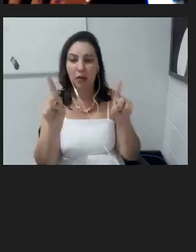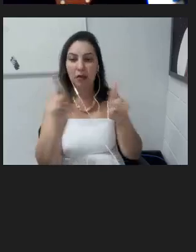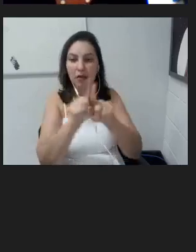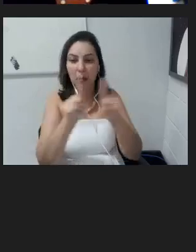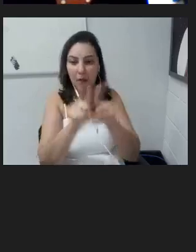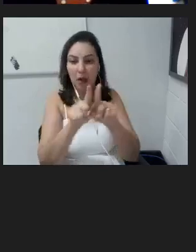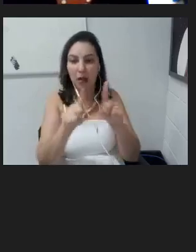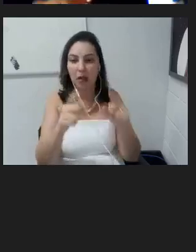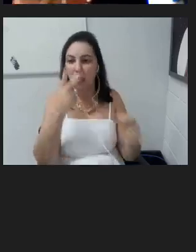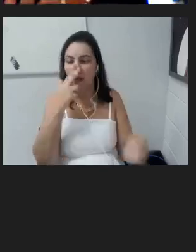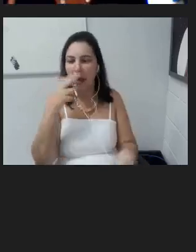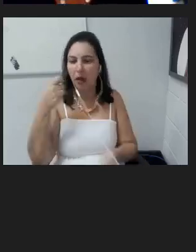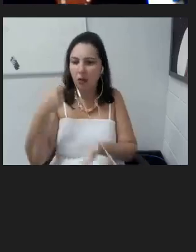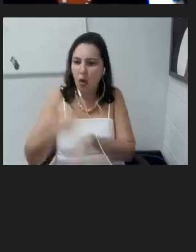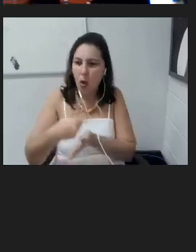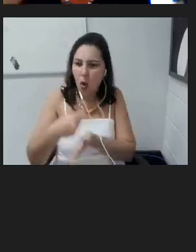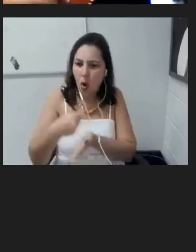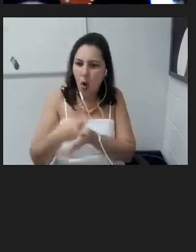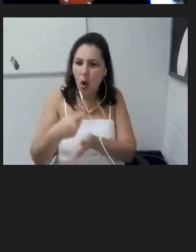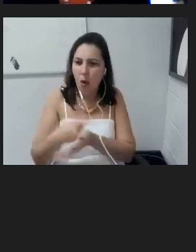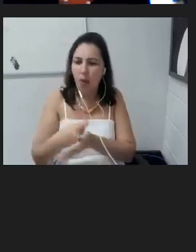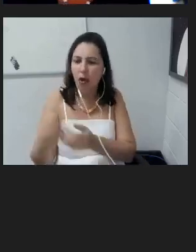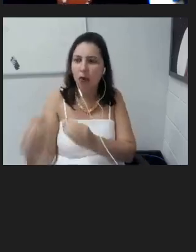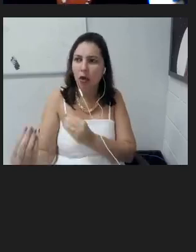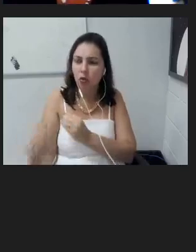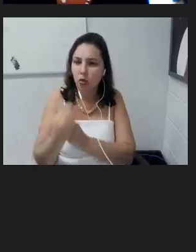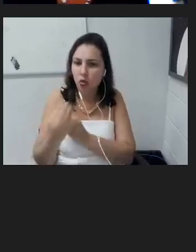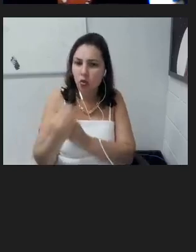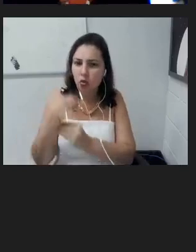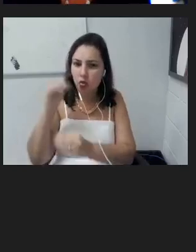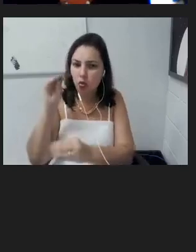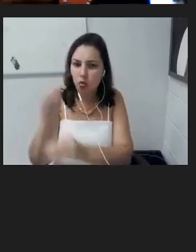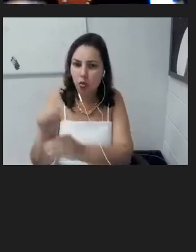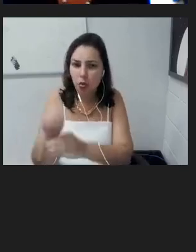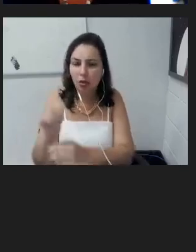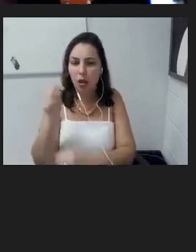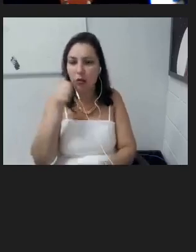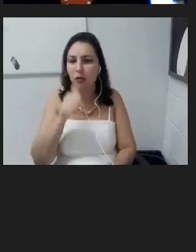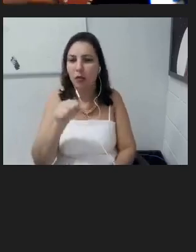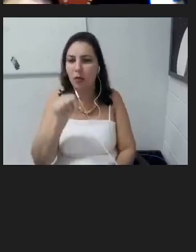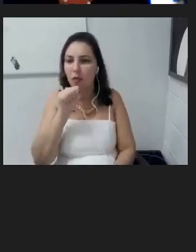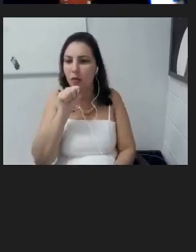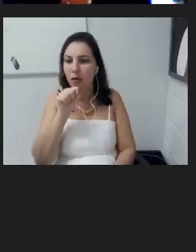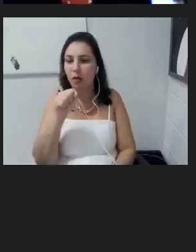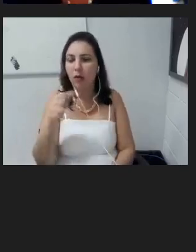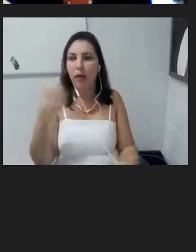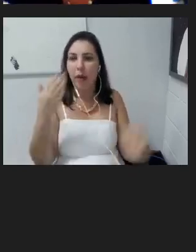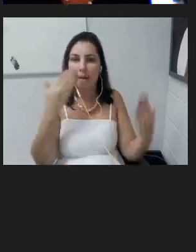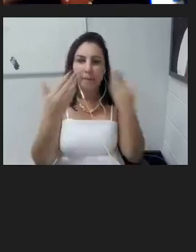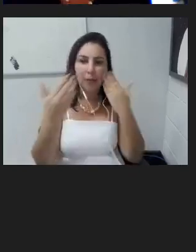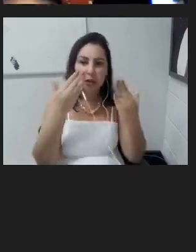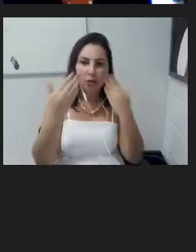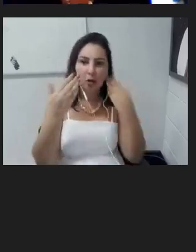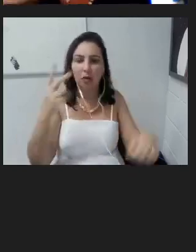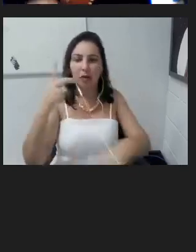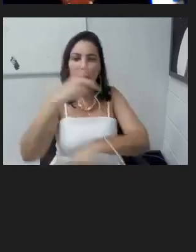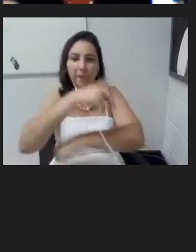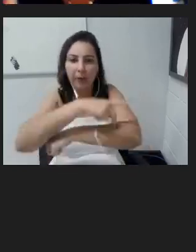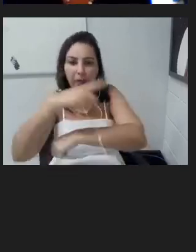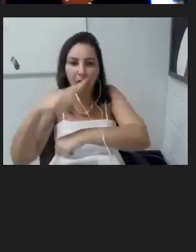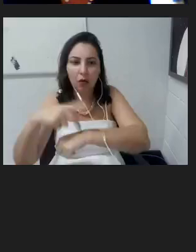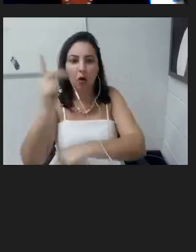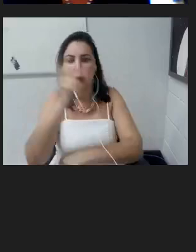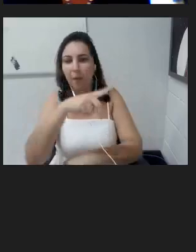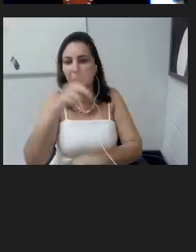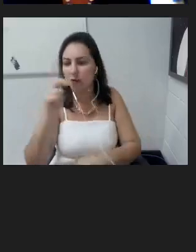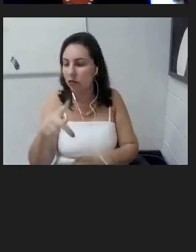exigida nesse sentido do cuidado ao outro por sermos mulheres. Juntou-se a psicóloga, pedagoga, professora, aí